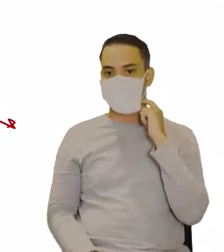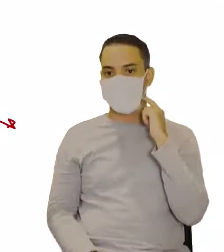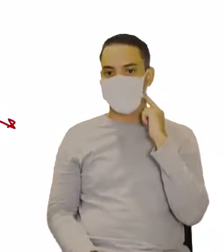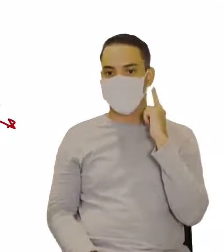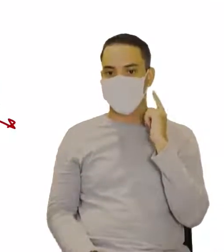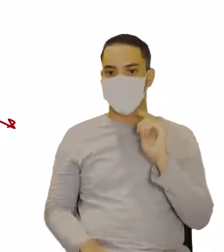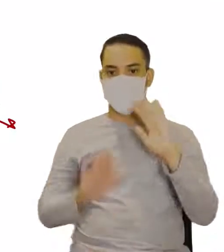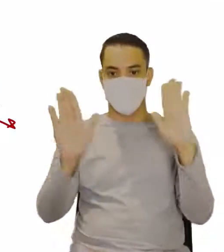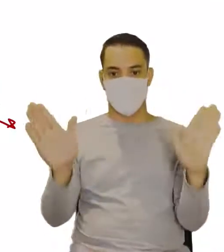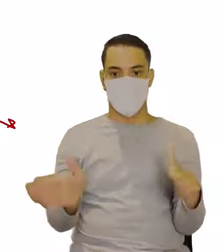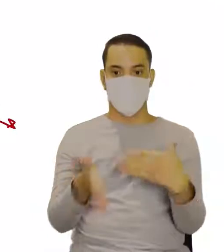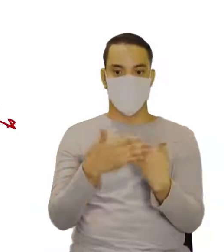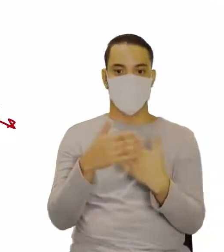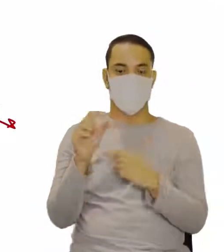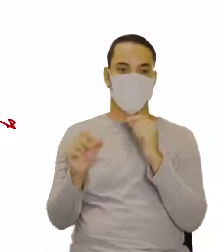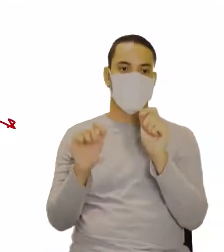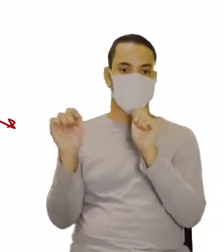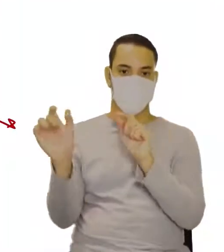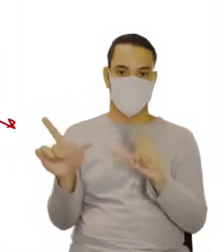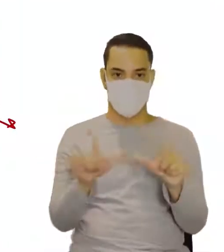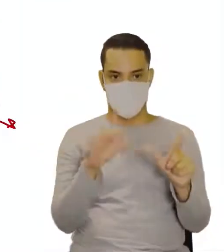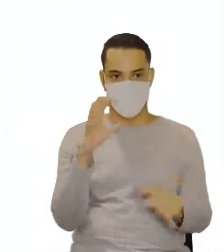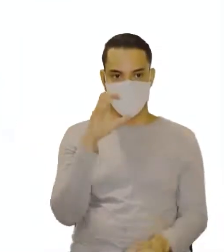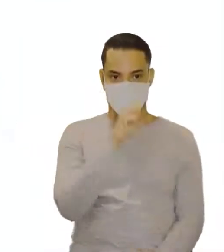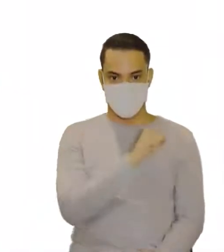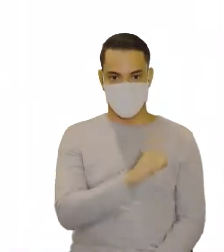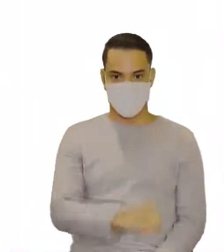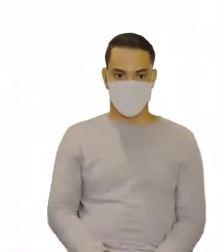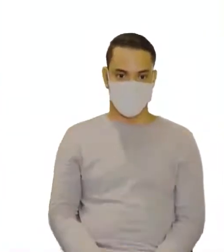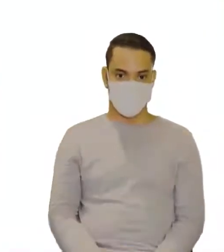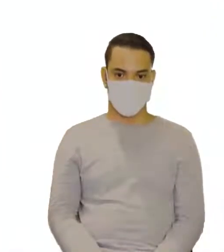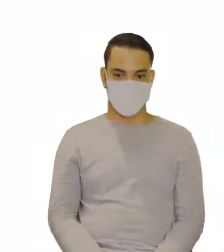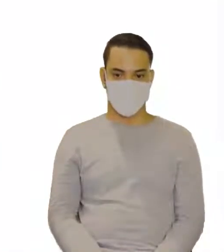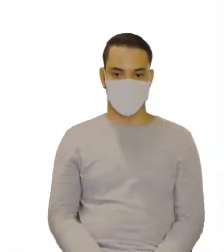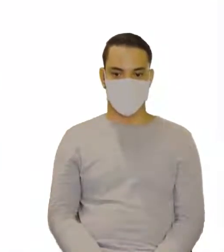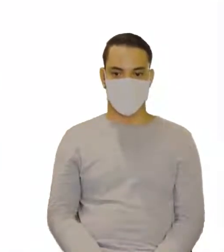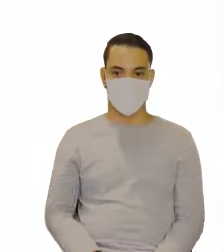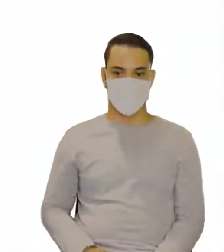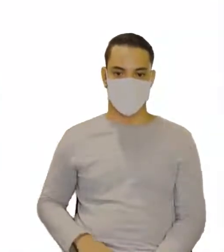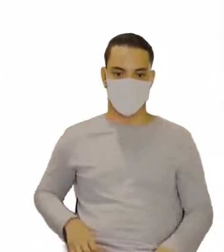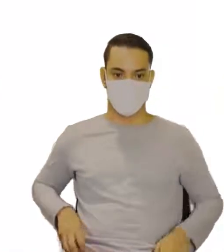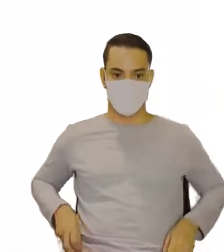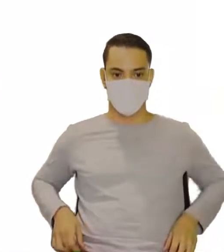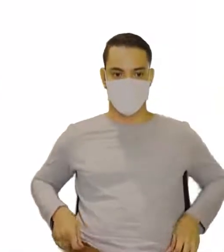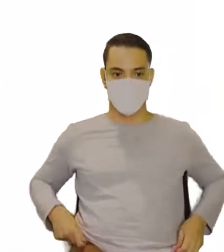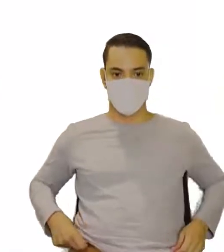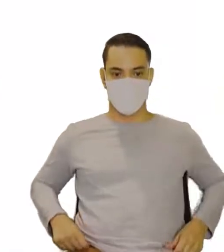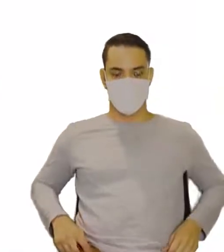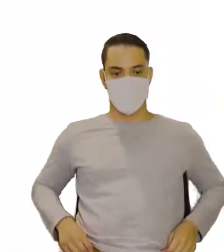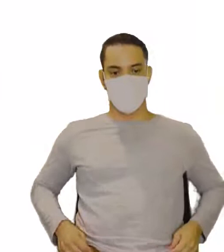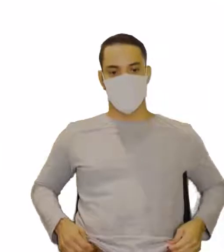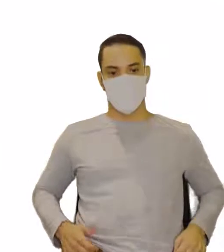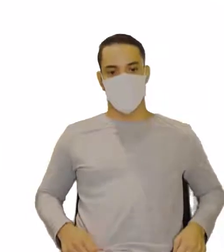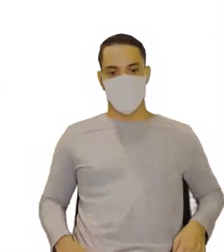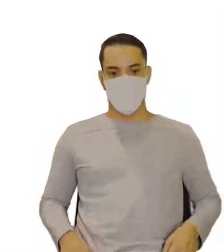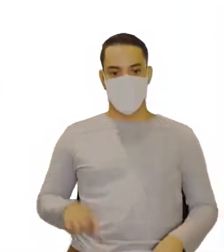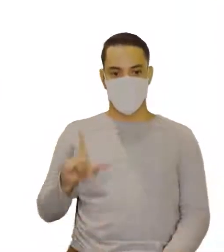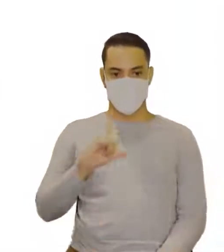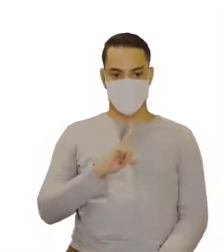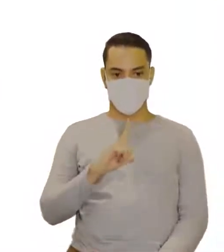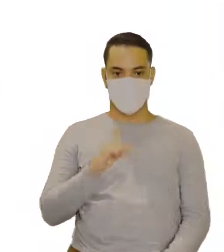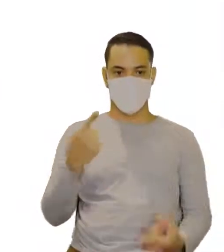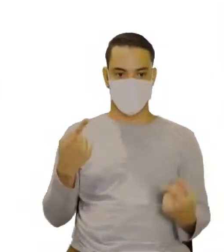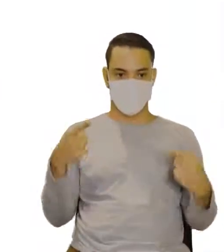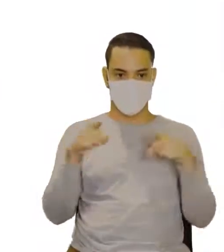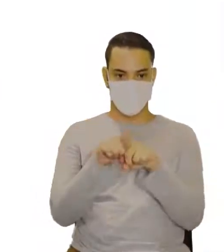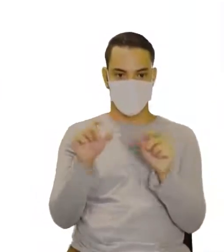fechar aqui, deixa eu só voltar o slide rapidinho, olha só para a gente lembrar. Eletromotriz equivalente, é só